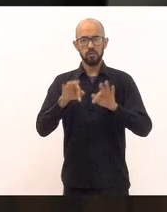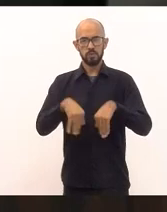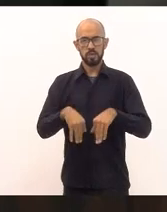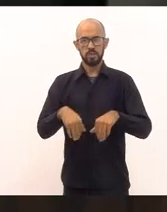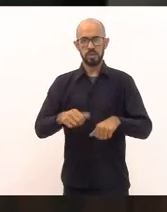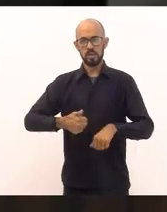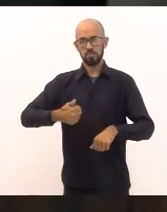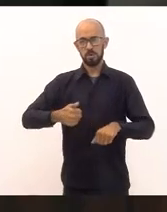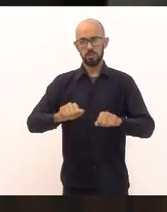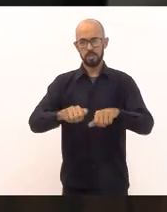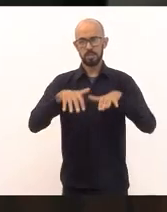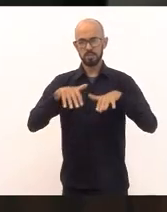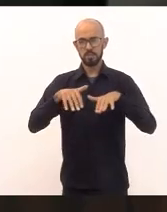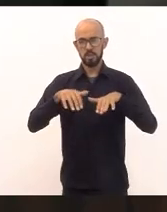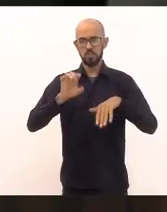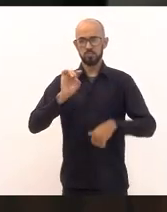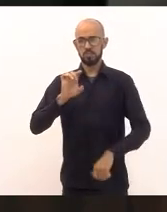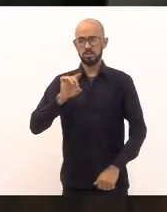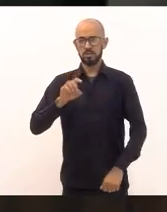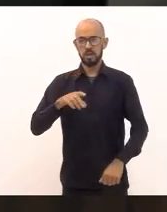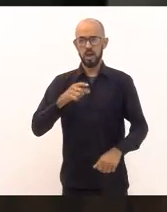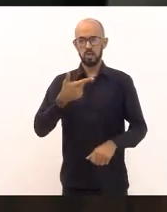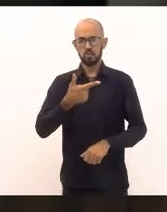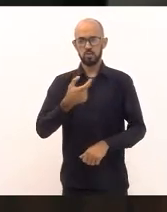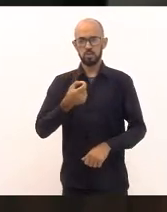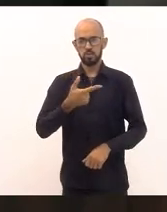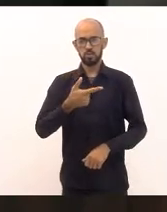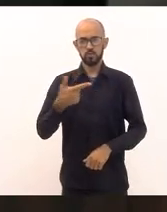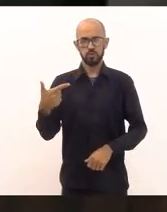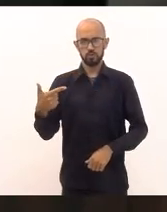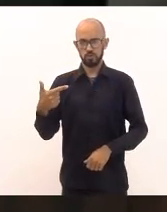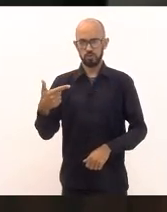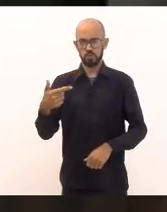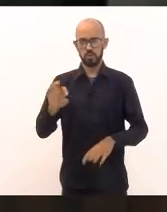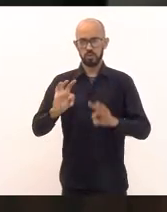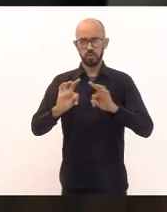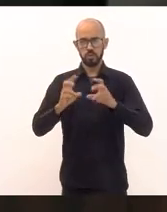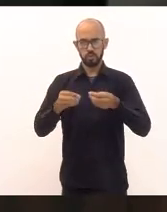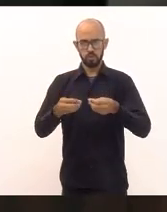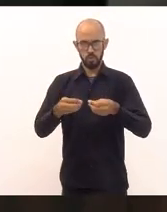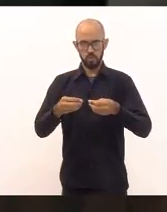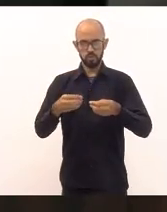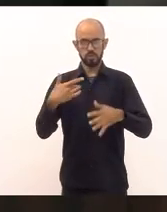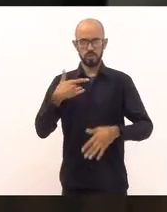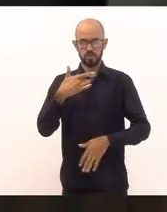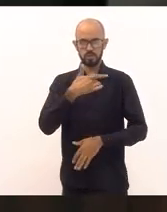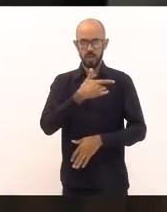primeira sessão extraordinária do ano. Que todos possam ter muita saúde, saúde, saúde.